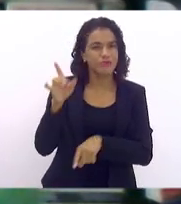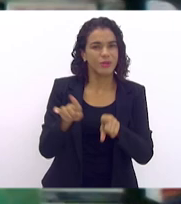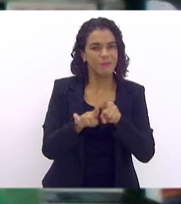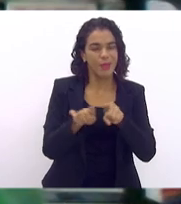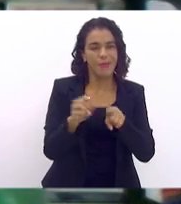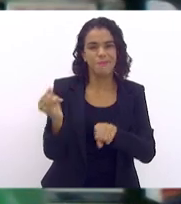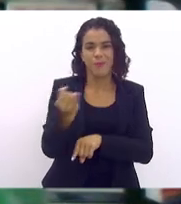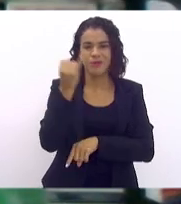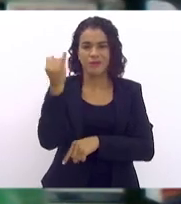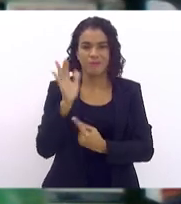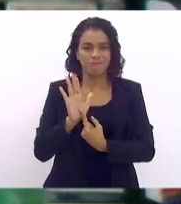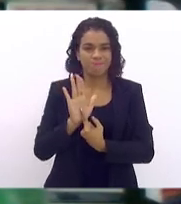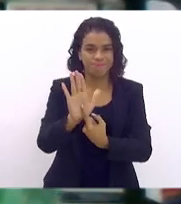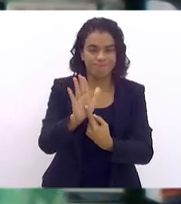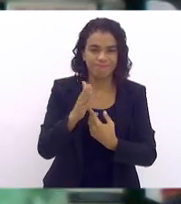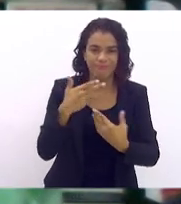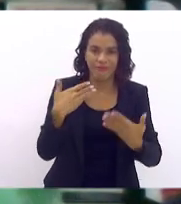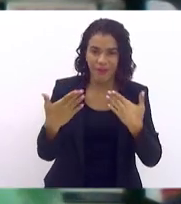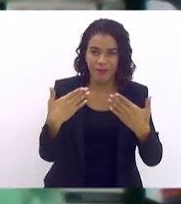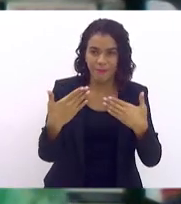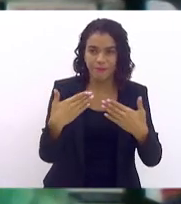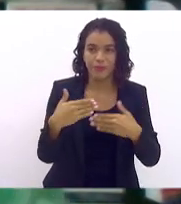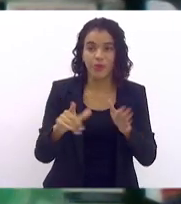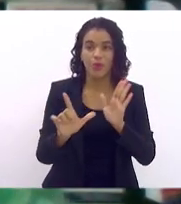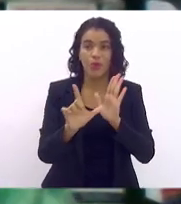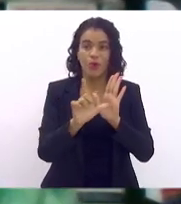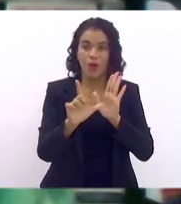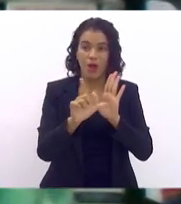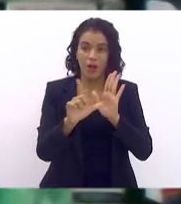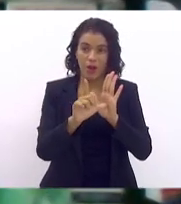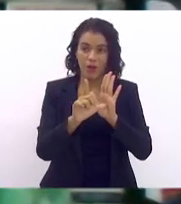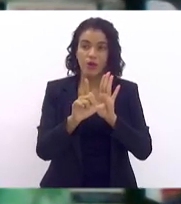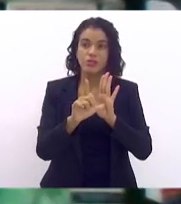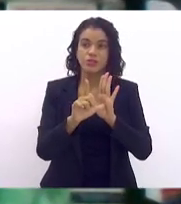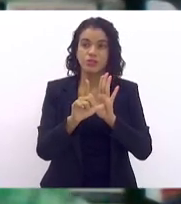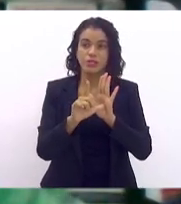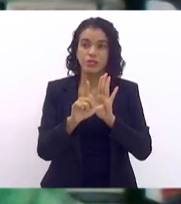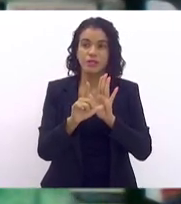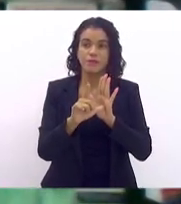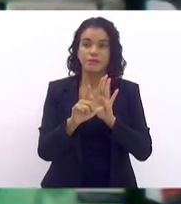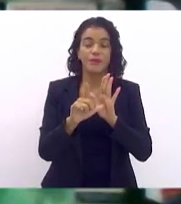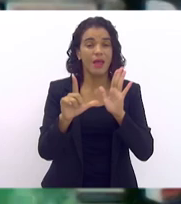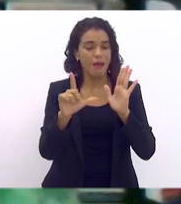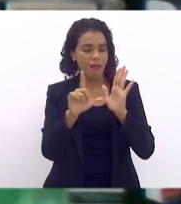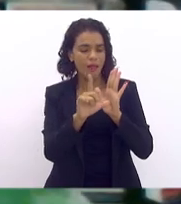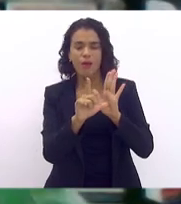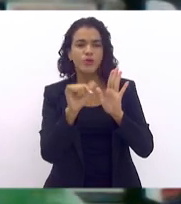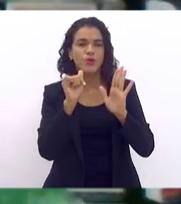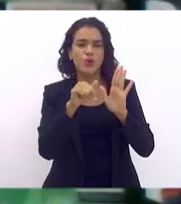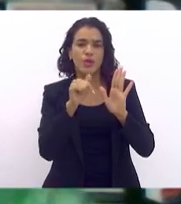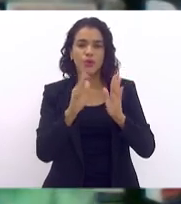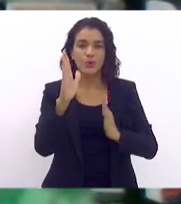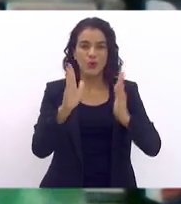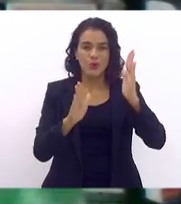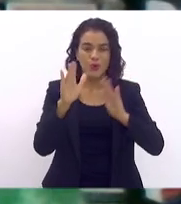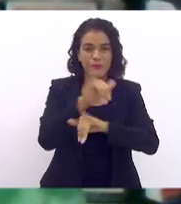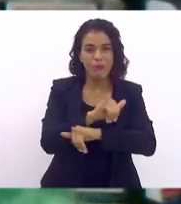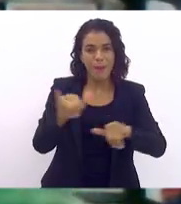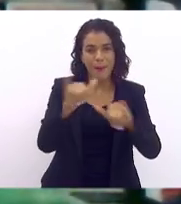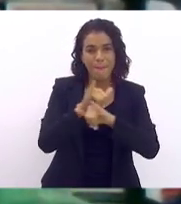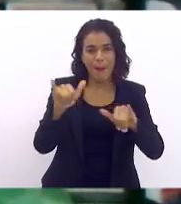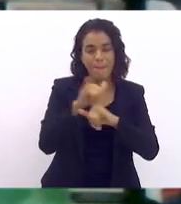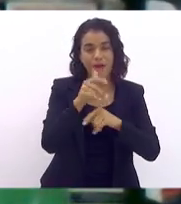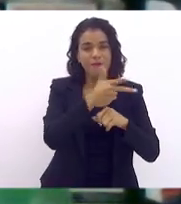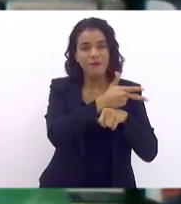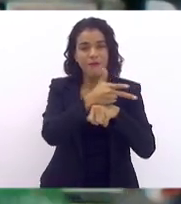gente falar, de uma loja que até apoia a gente, e nessa loja, durante uma campanha, foi feito um vídeo